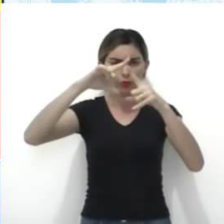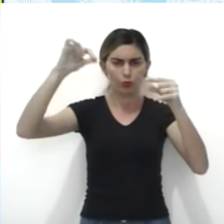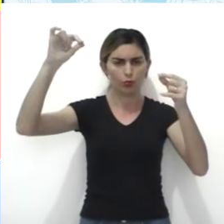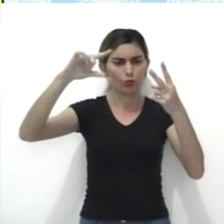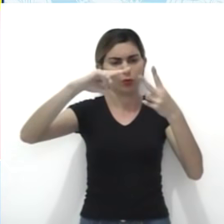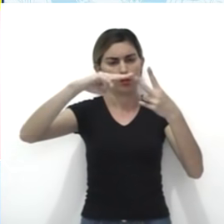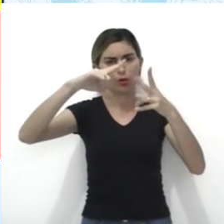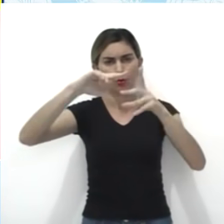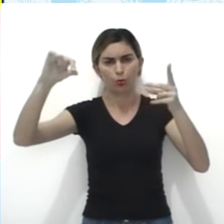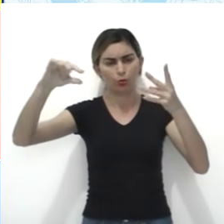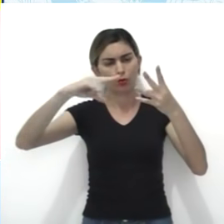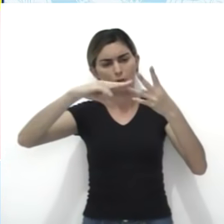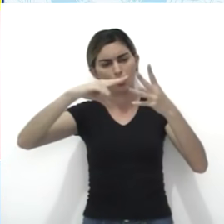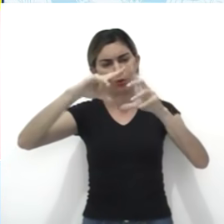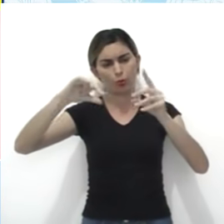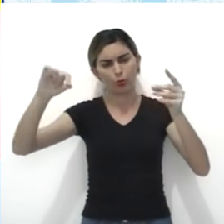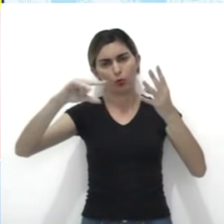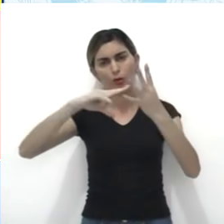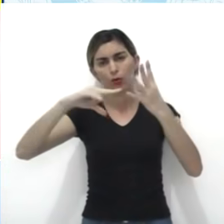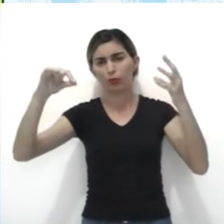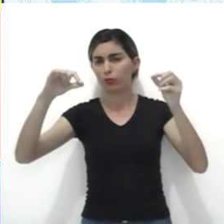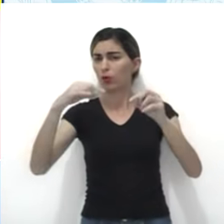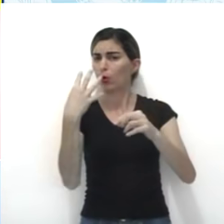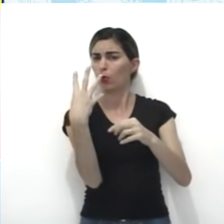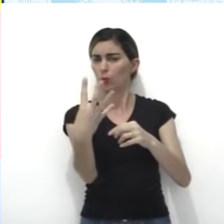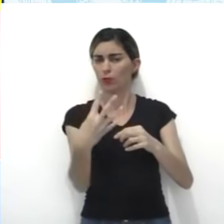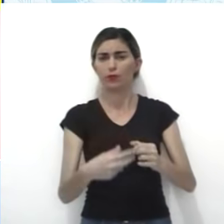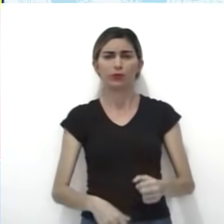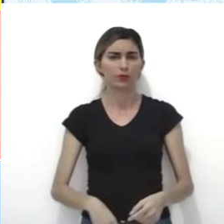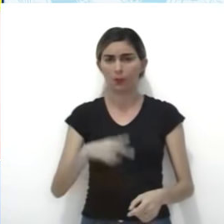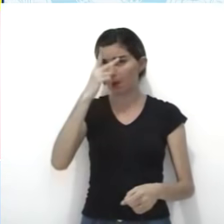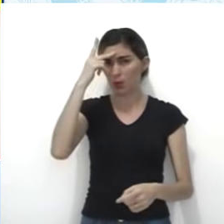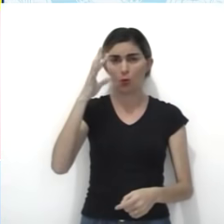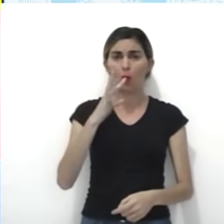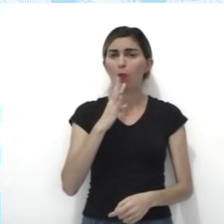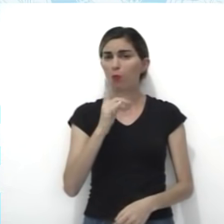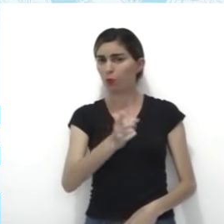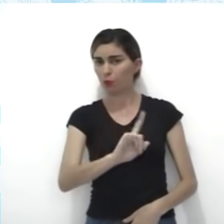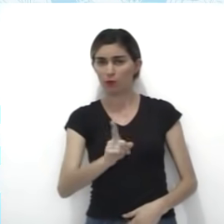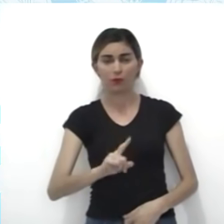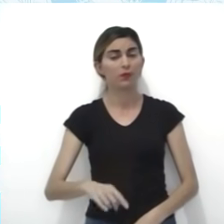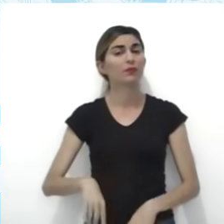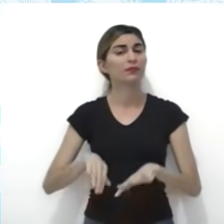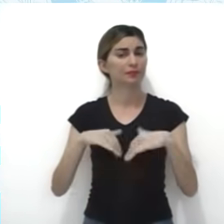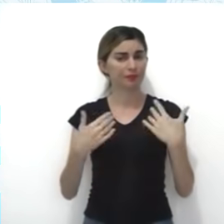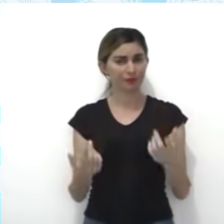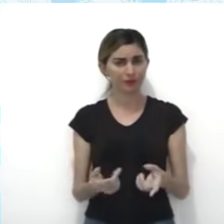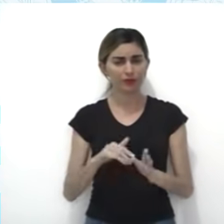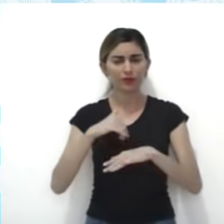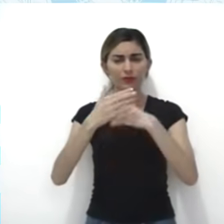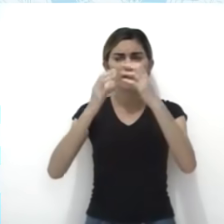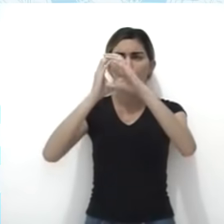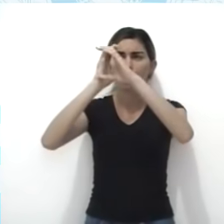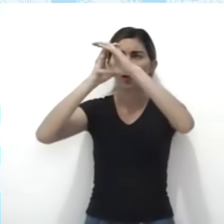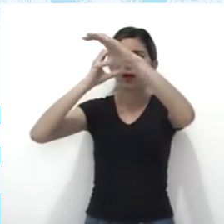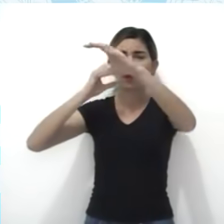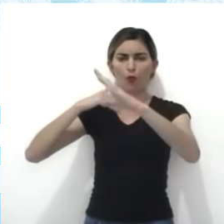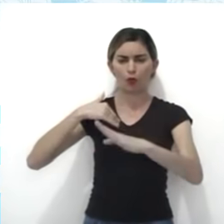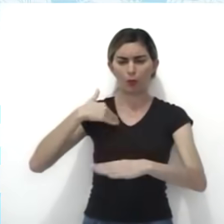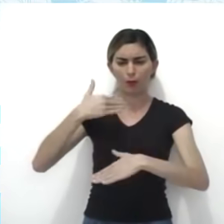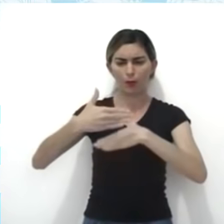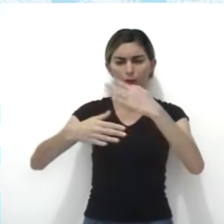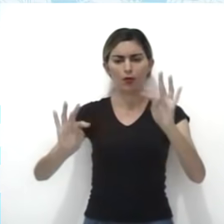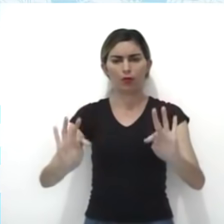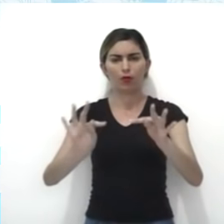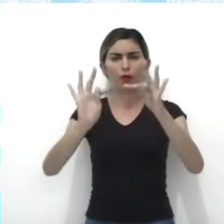quatro lu o que ninguém conhecia e isso foi uma grande descoberta bom daí então os telescópios